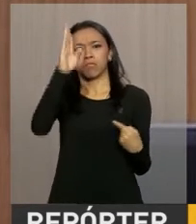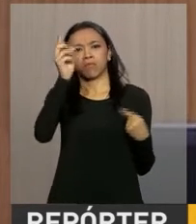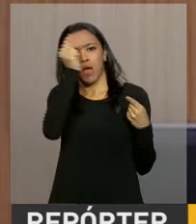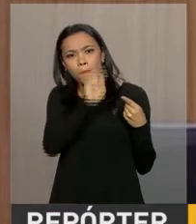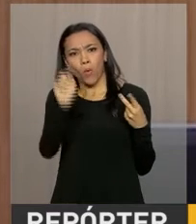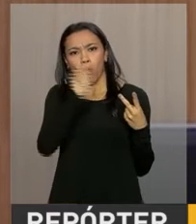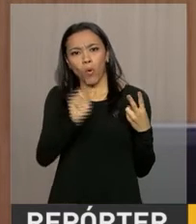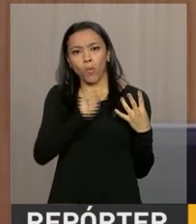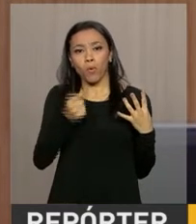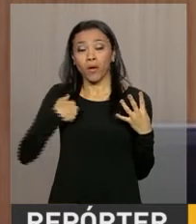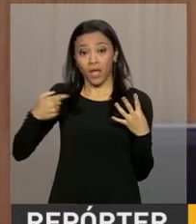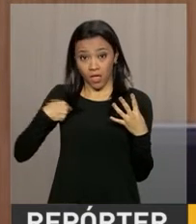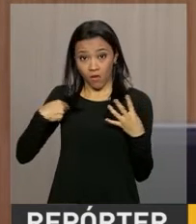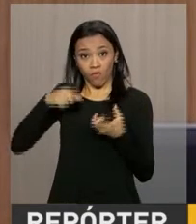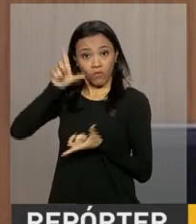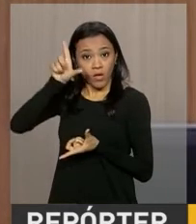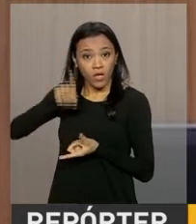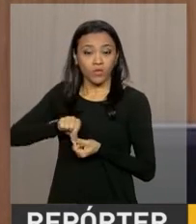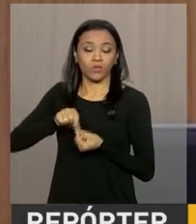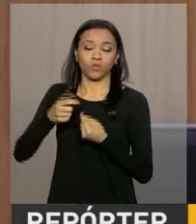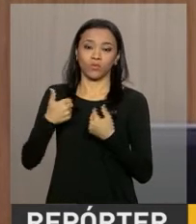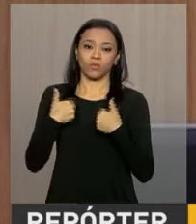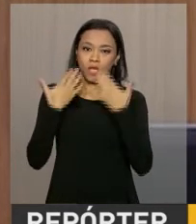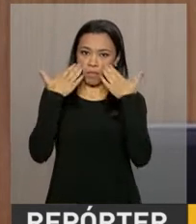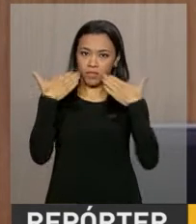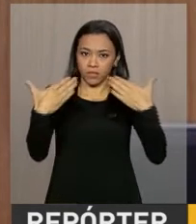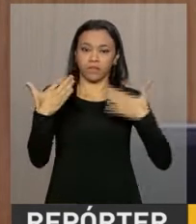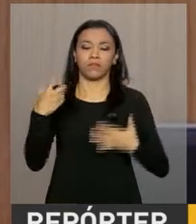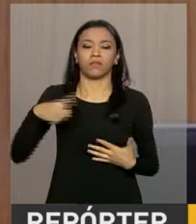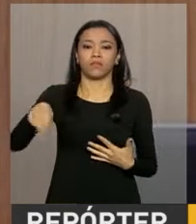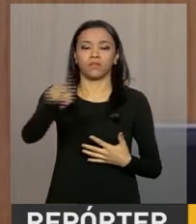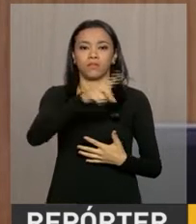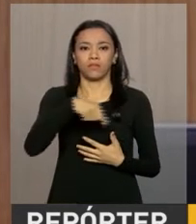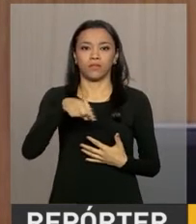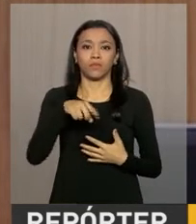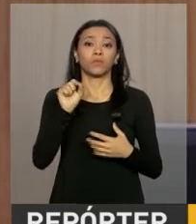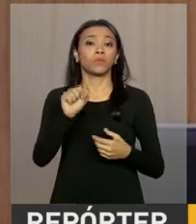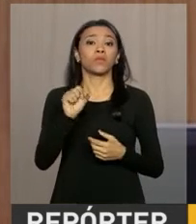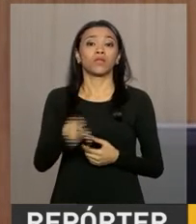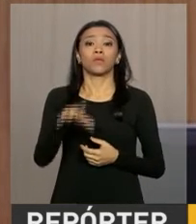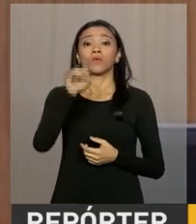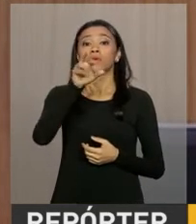é resumir um pouco a nossa apresentação do RI.